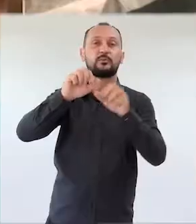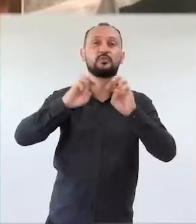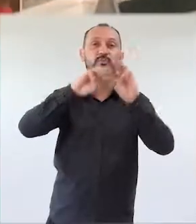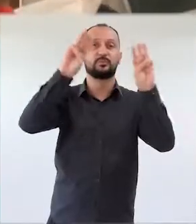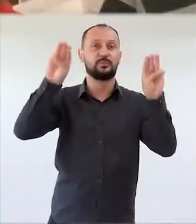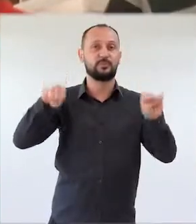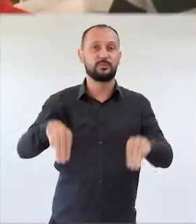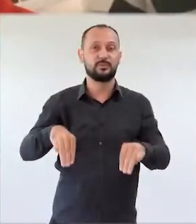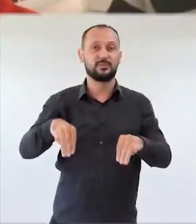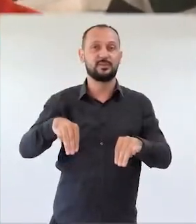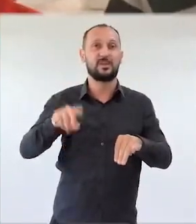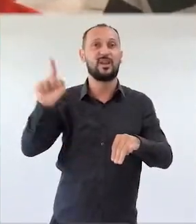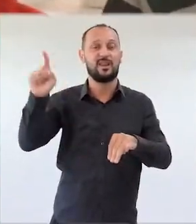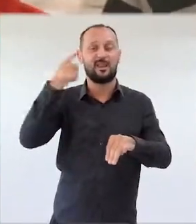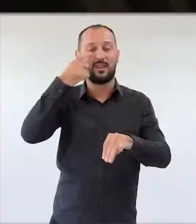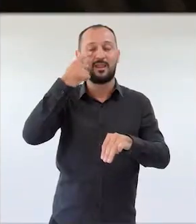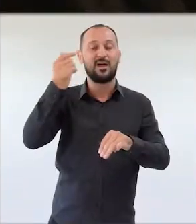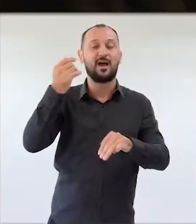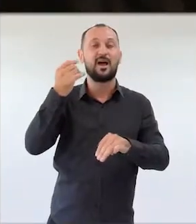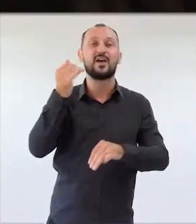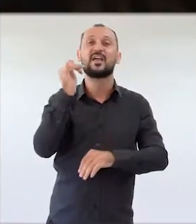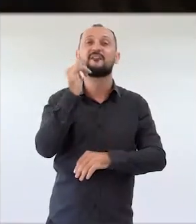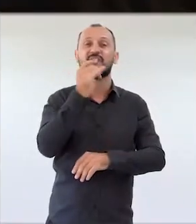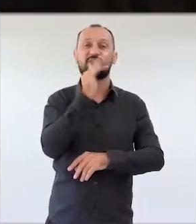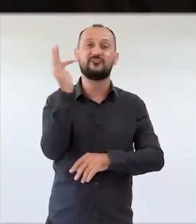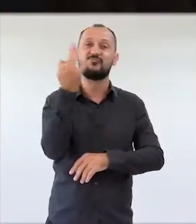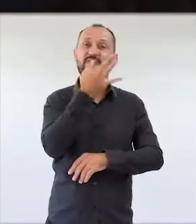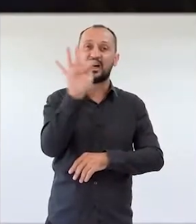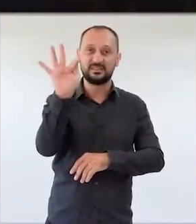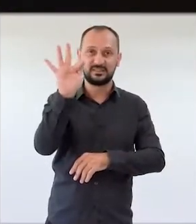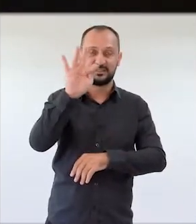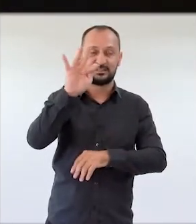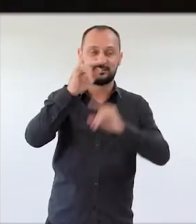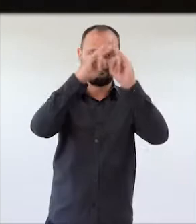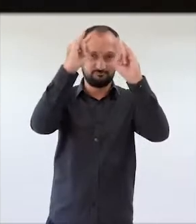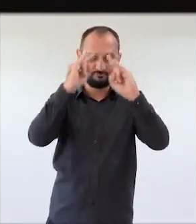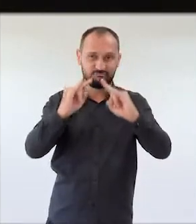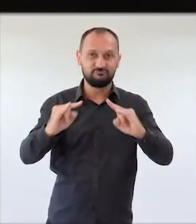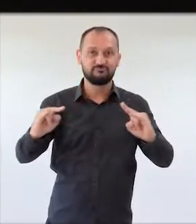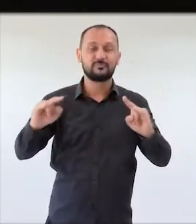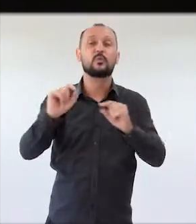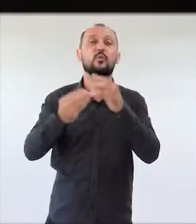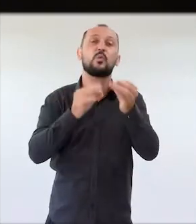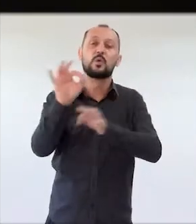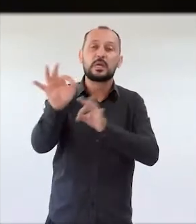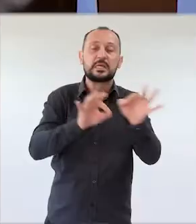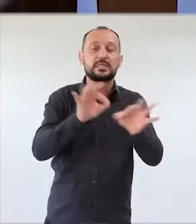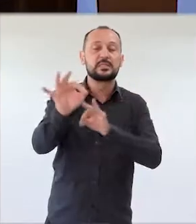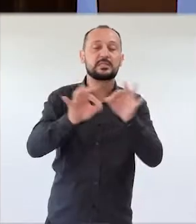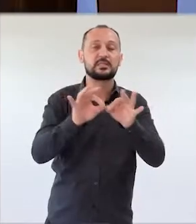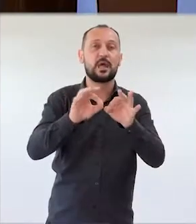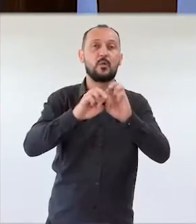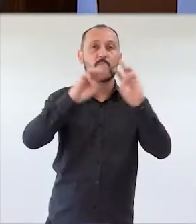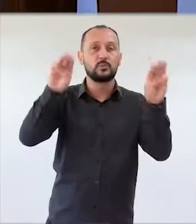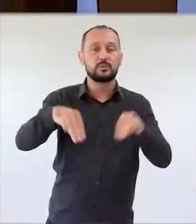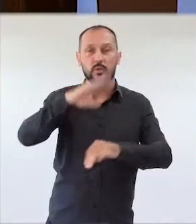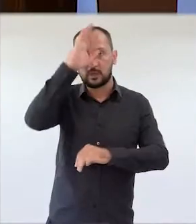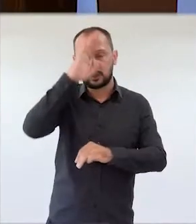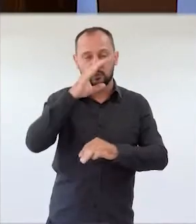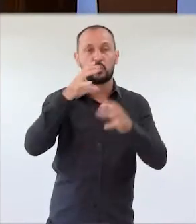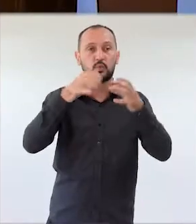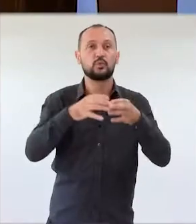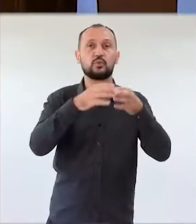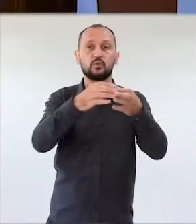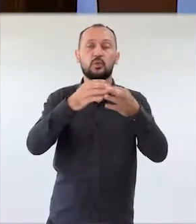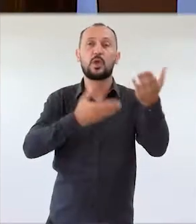de museus em Paris, para falar sobre como é fazer um museu gratuito,